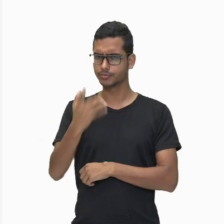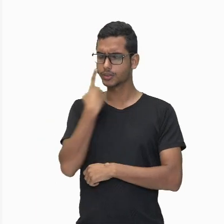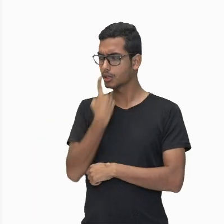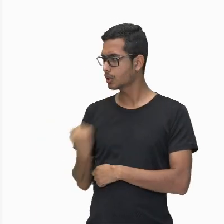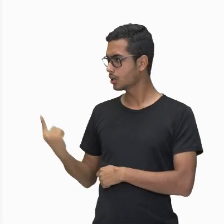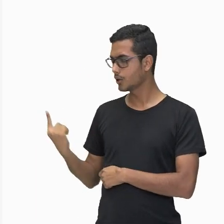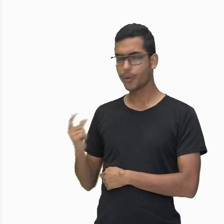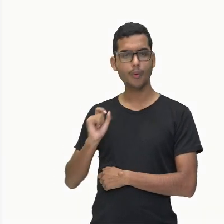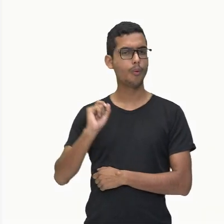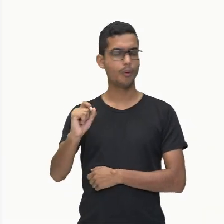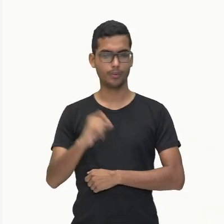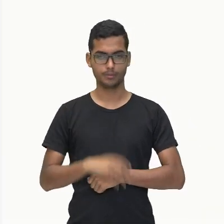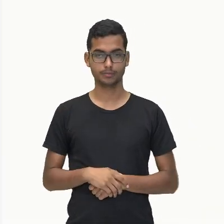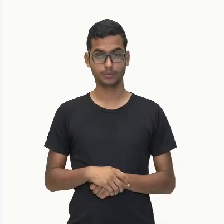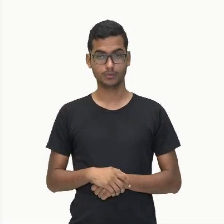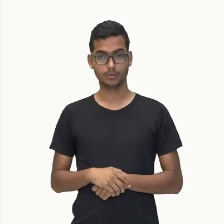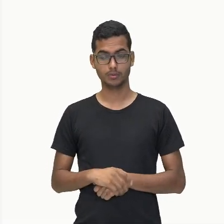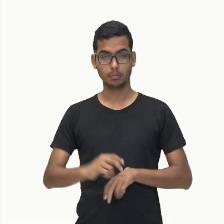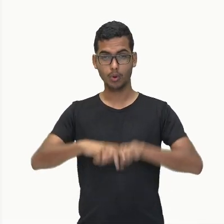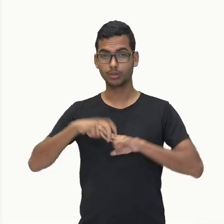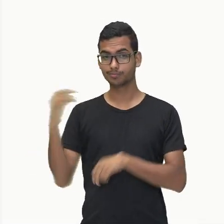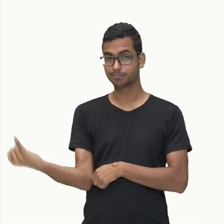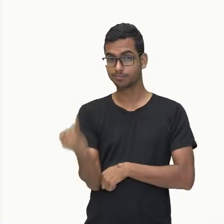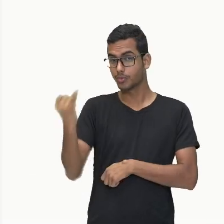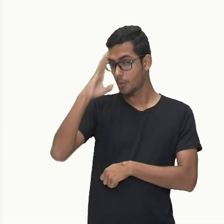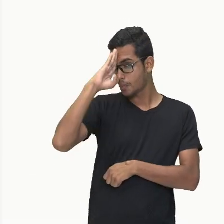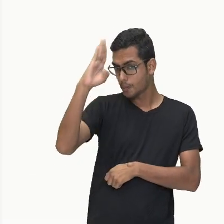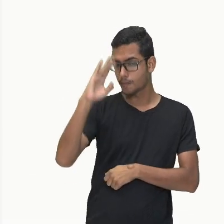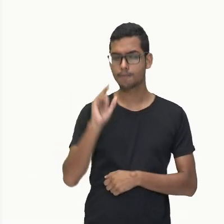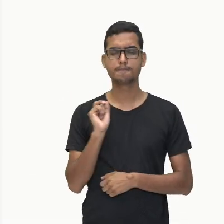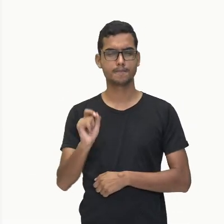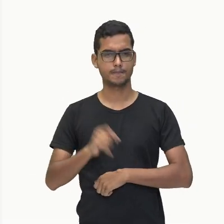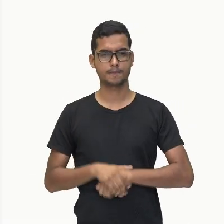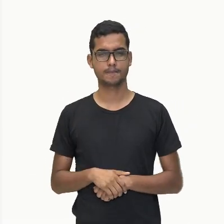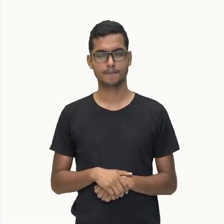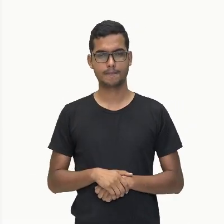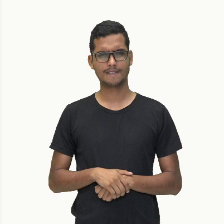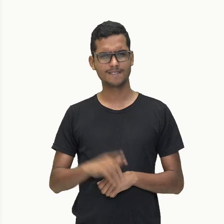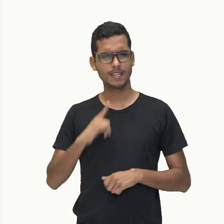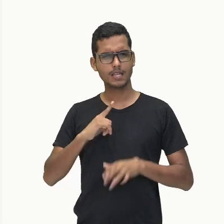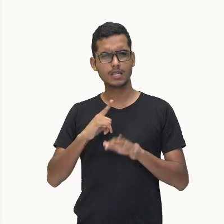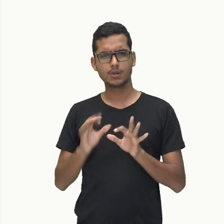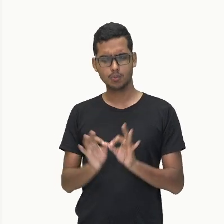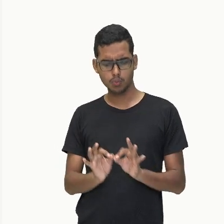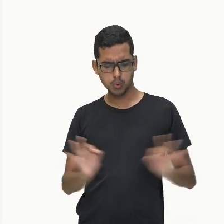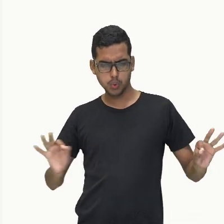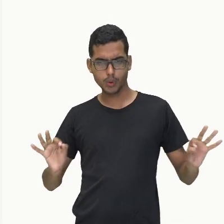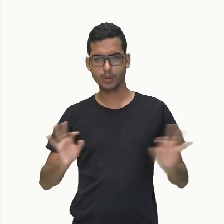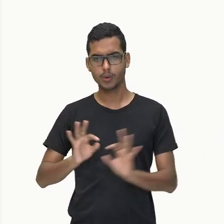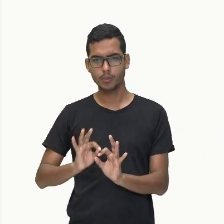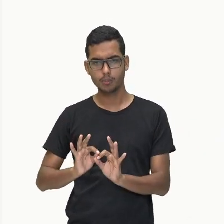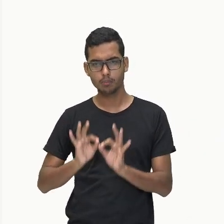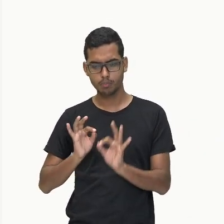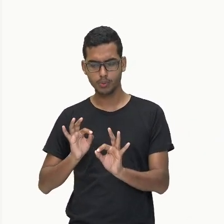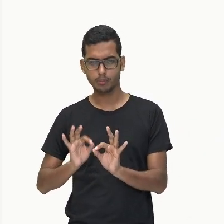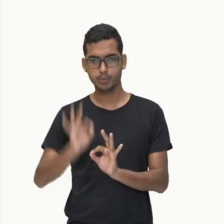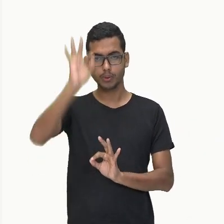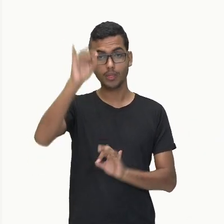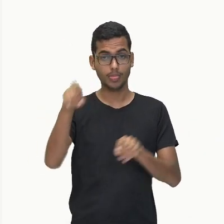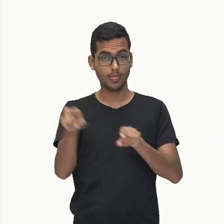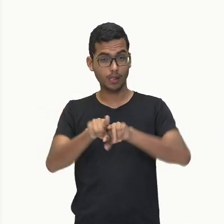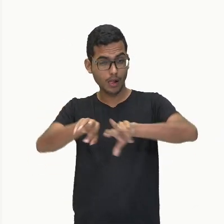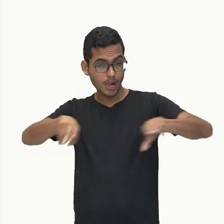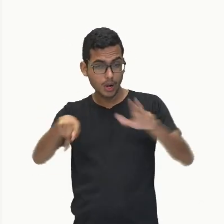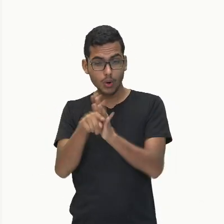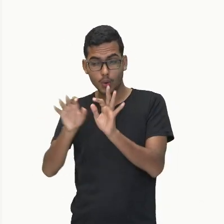o ponto crucial aqui para entender é que nós temos várias distâncias, tá? Aqui do ponto A para a reta, nós